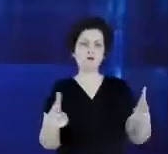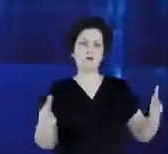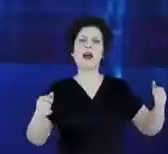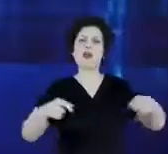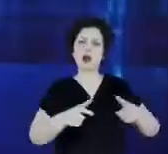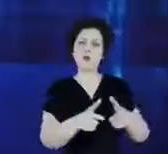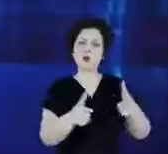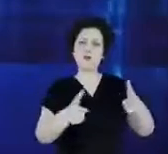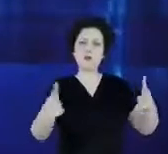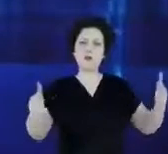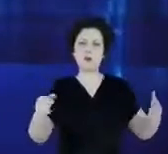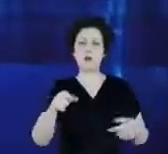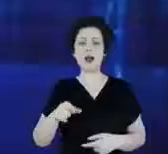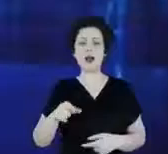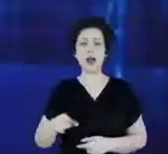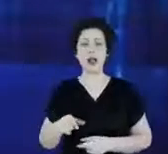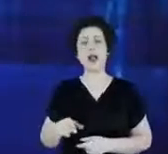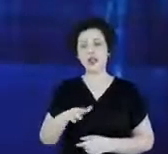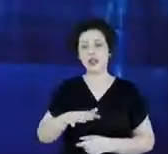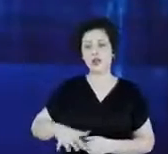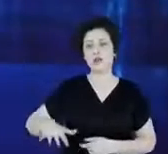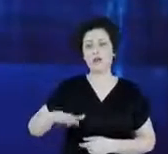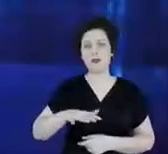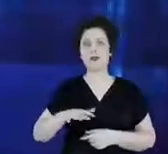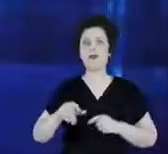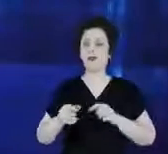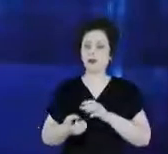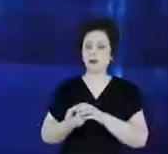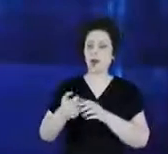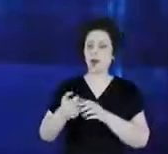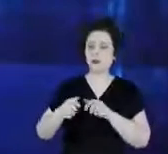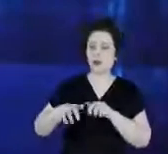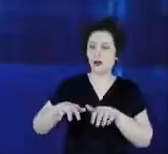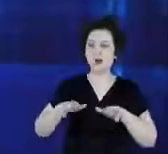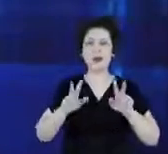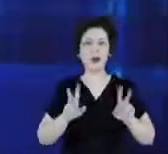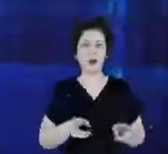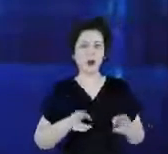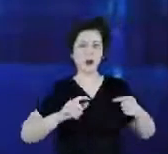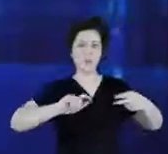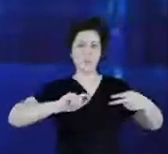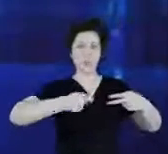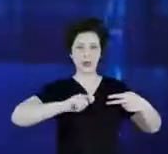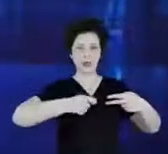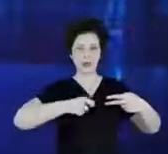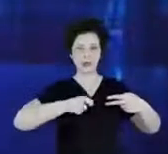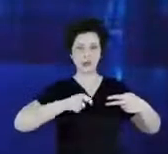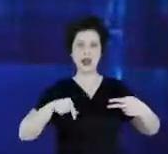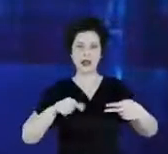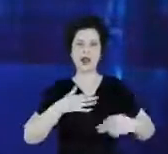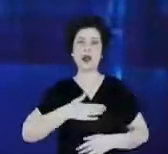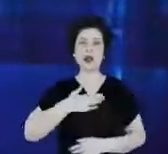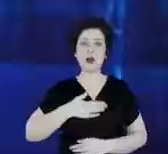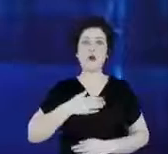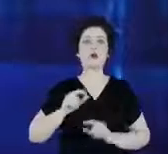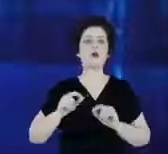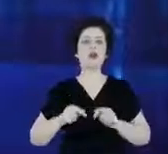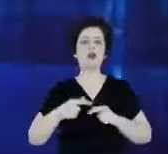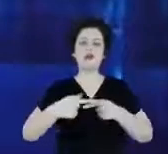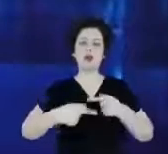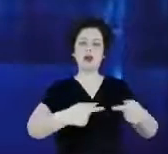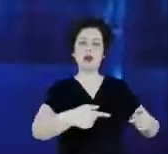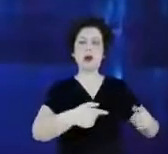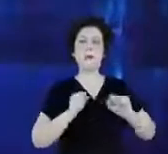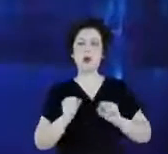Ela é uma rede General generativo igual a internet igual pics foi e que é uma coisa mais gosta que ter generativo você